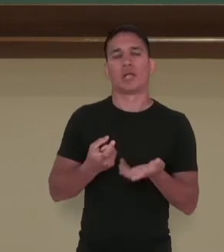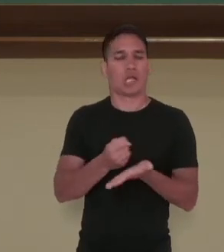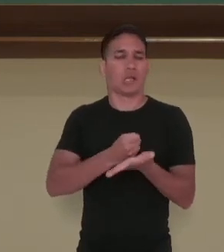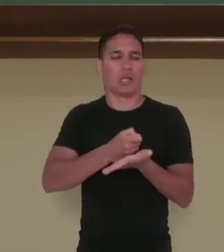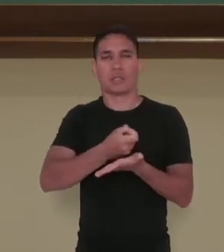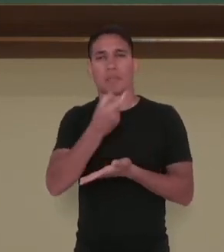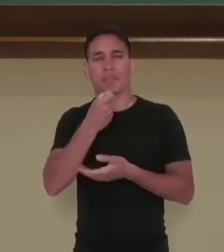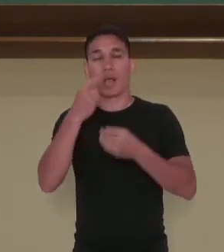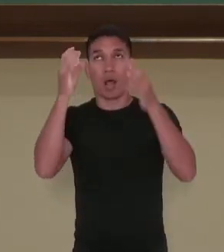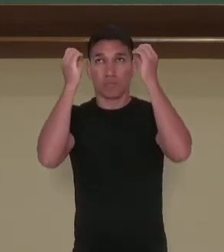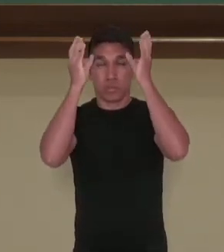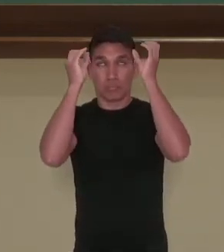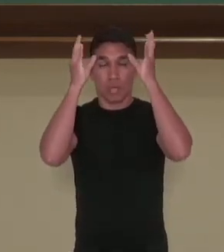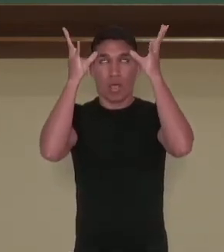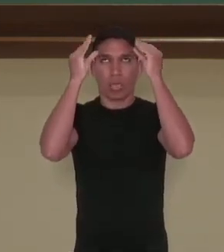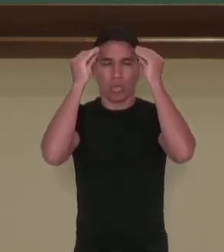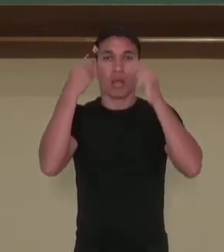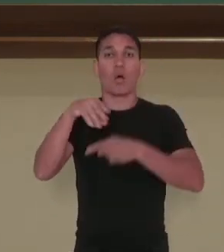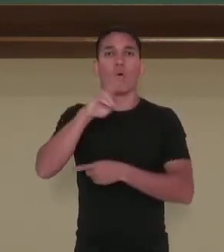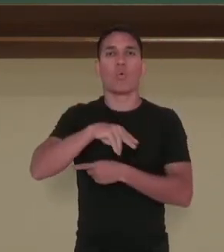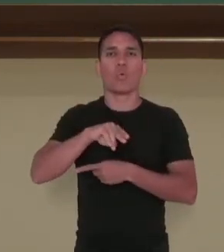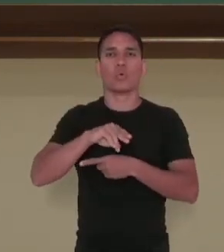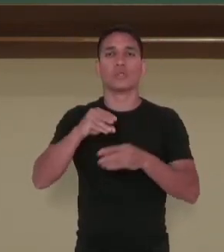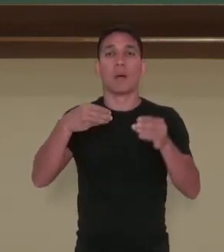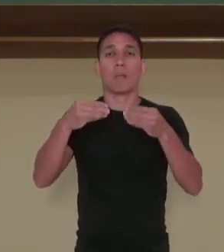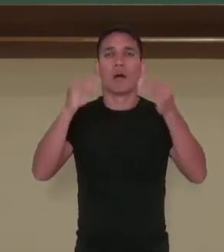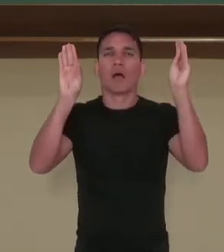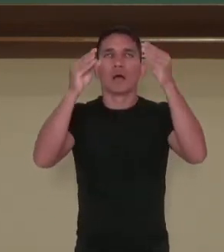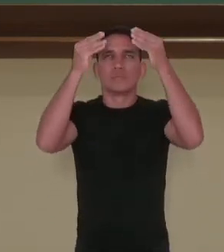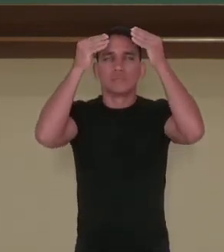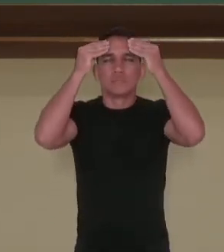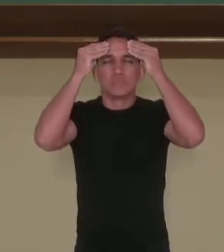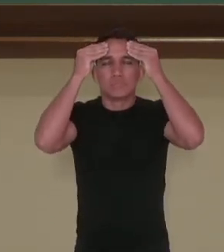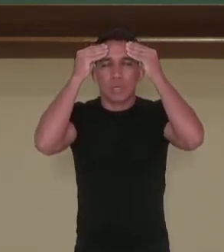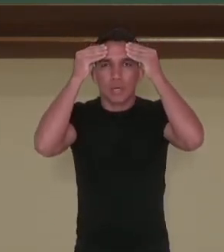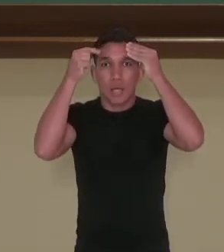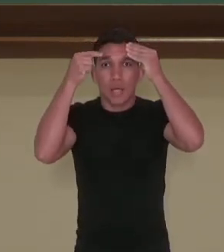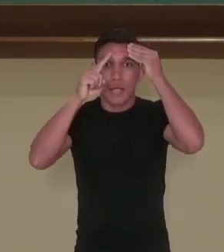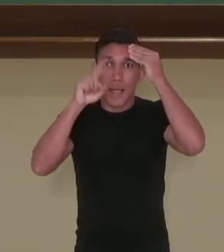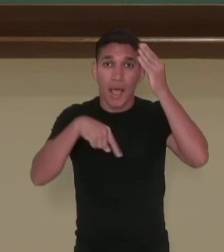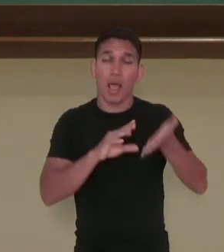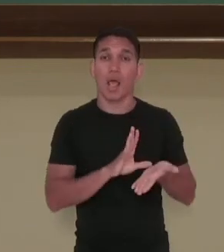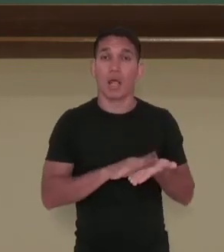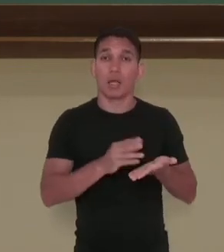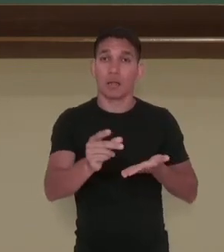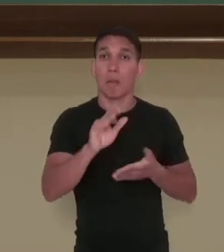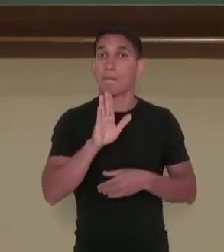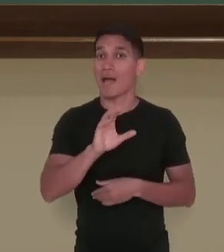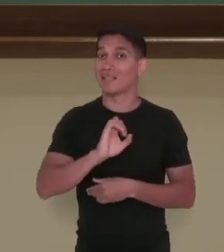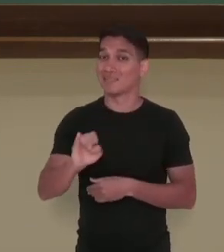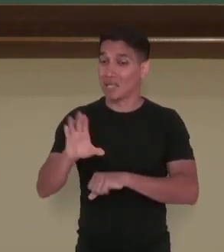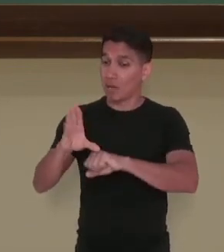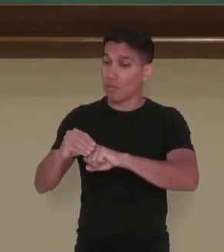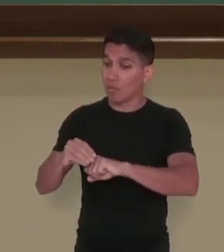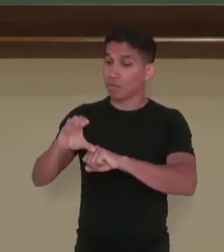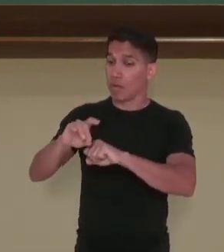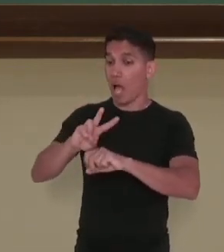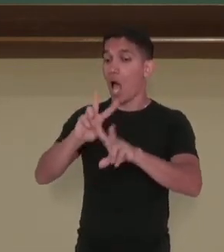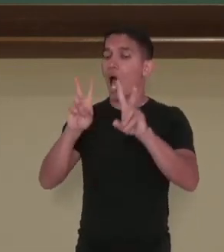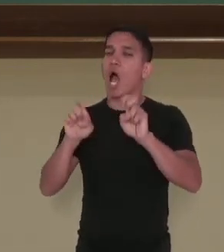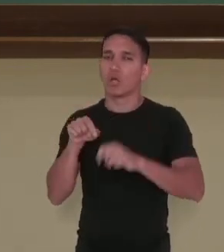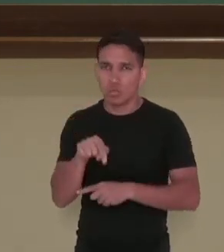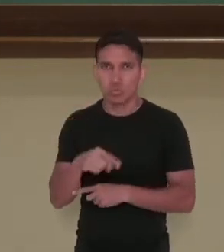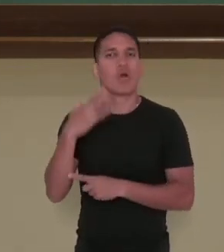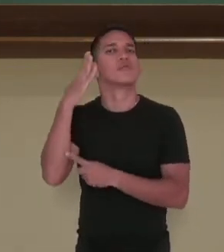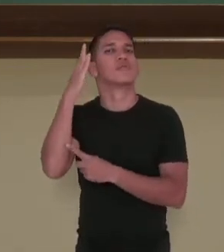de cabeça, põe um paninho úmido na cabeça, é o senso comum. Mas se eu tenho o conhecimento sobre o assunto